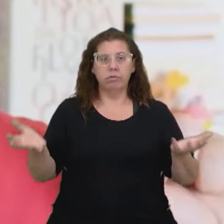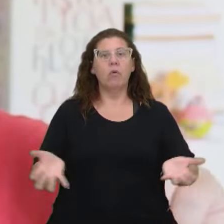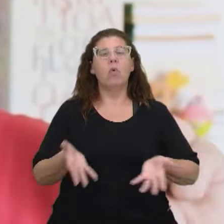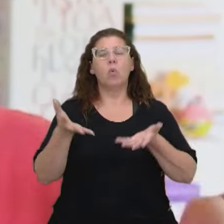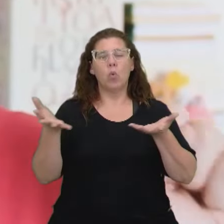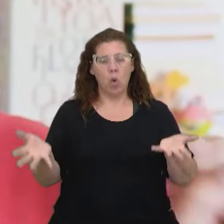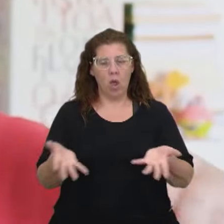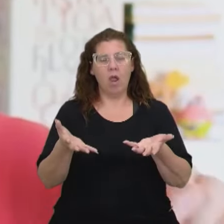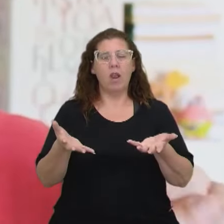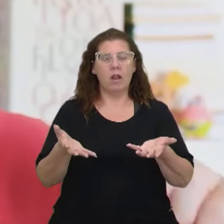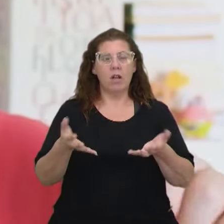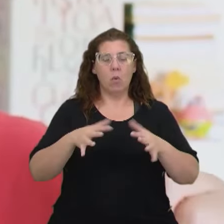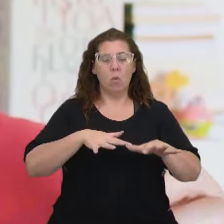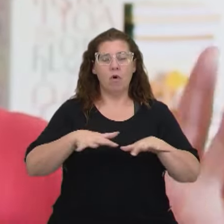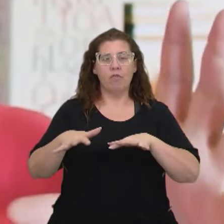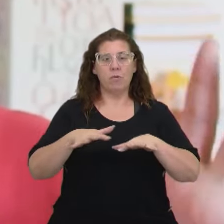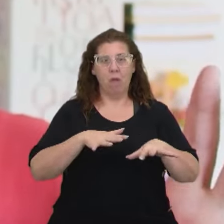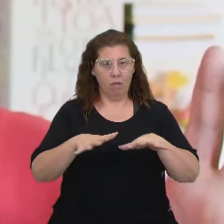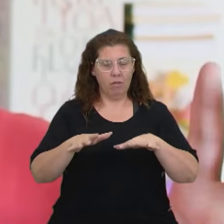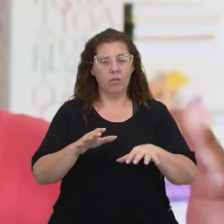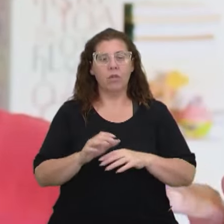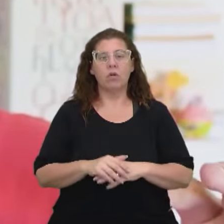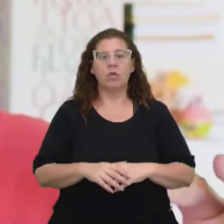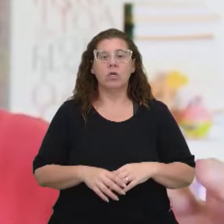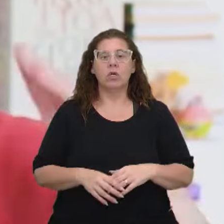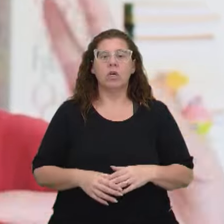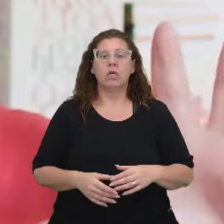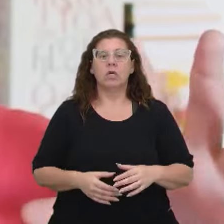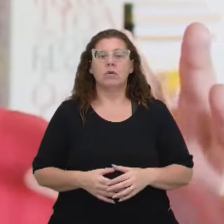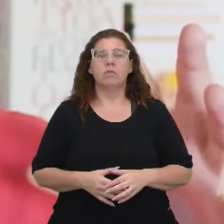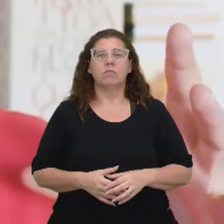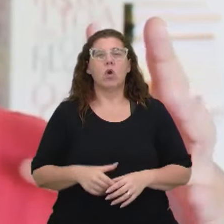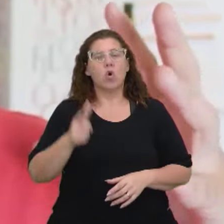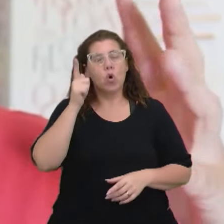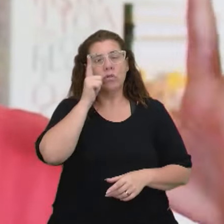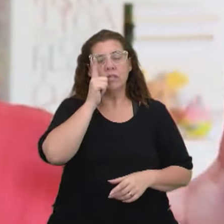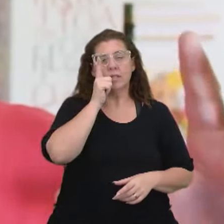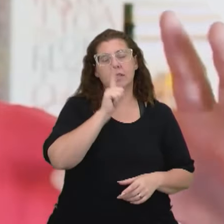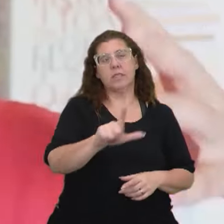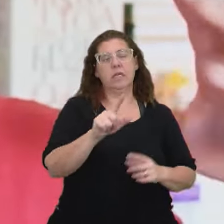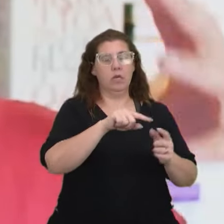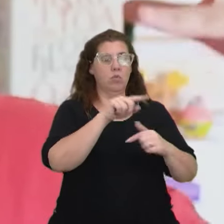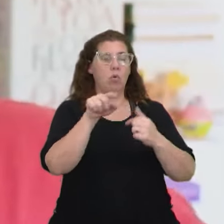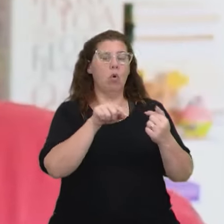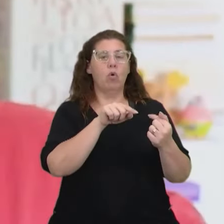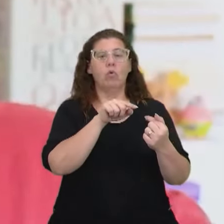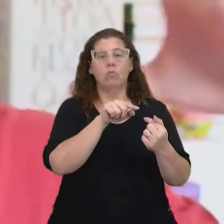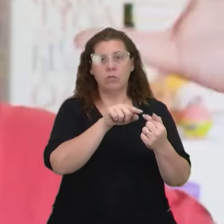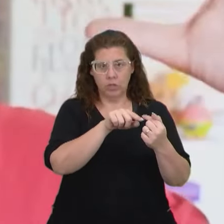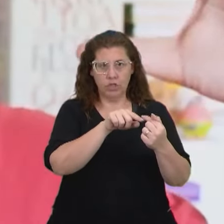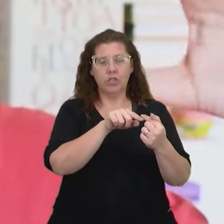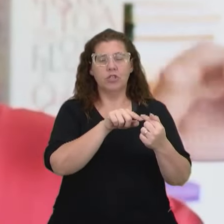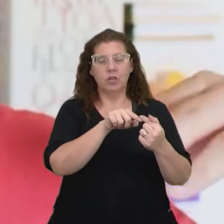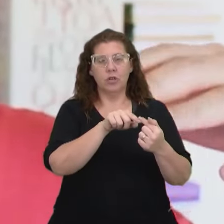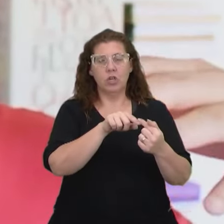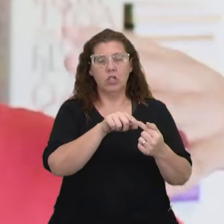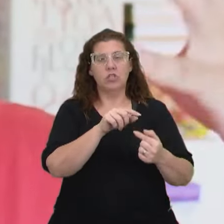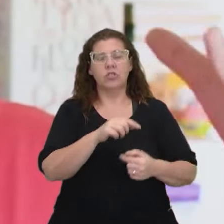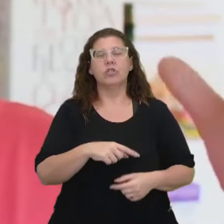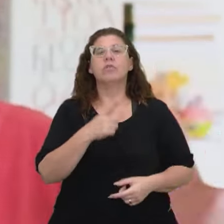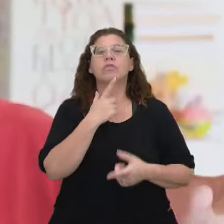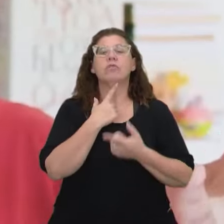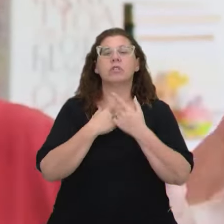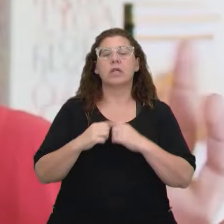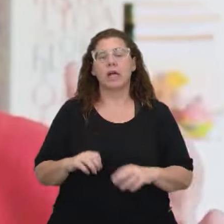social e que faz com que esse movimento chegue até aquilo que a gente pode chamar mais ou menos de macrofísica do poder ou